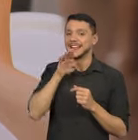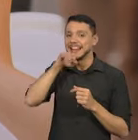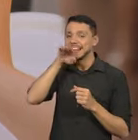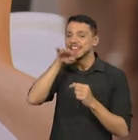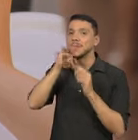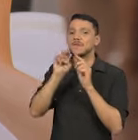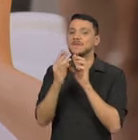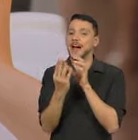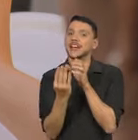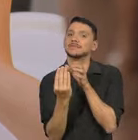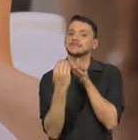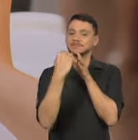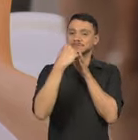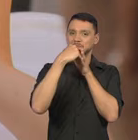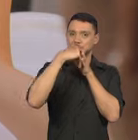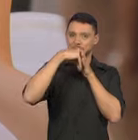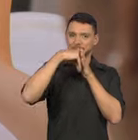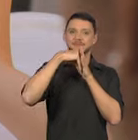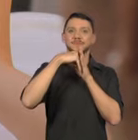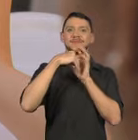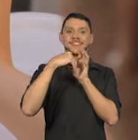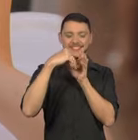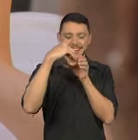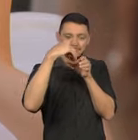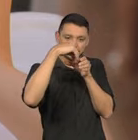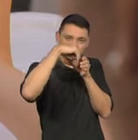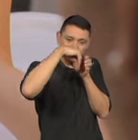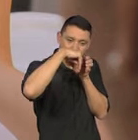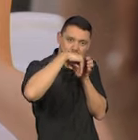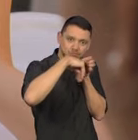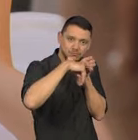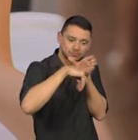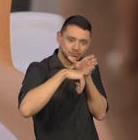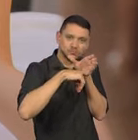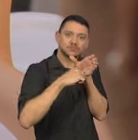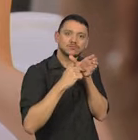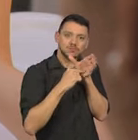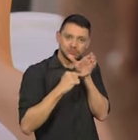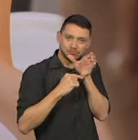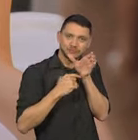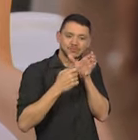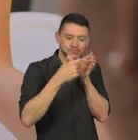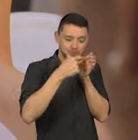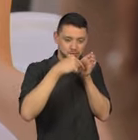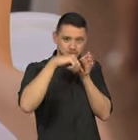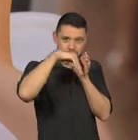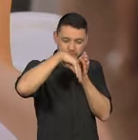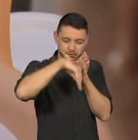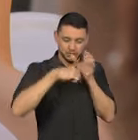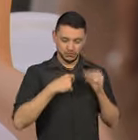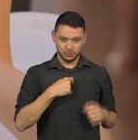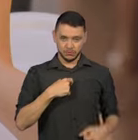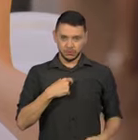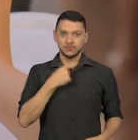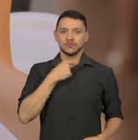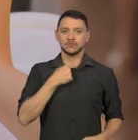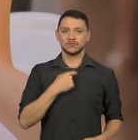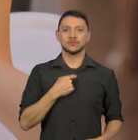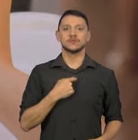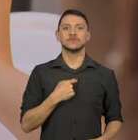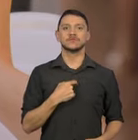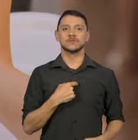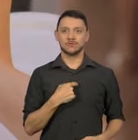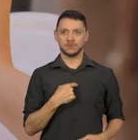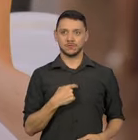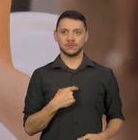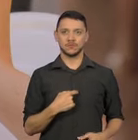garganta vai descer pelo esôfago, que é aquele tubo dentro da garganta, tá? Chama esôfago, e